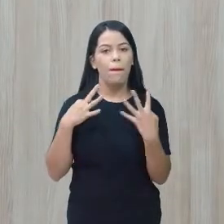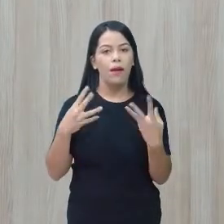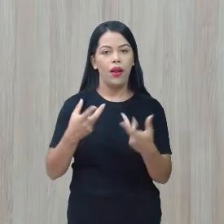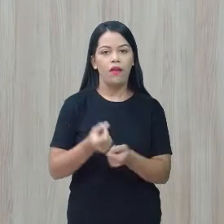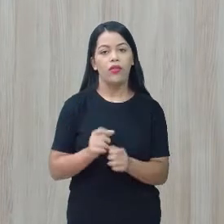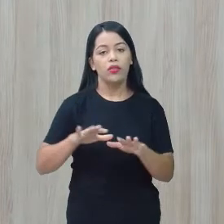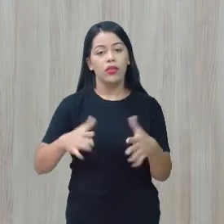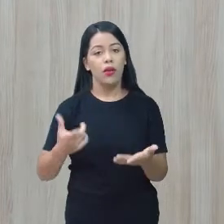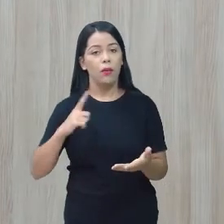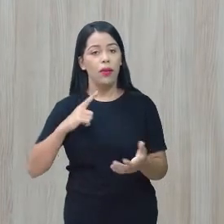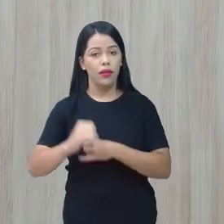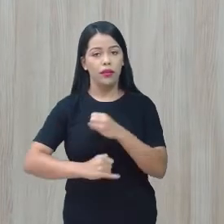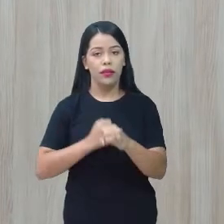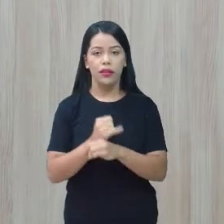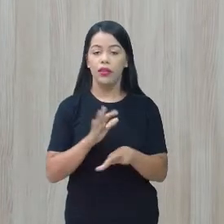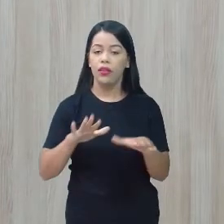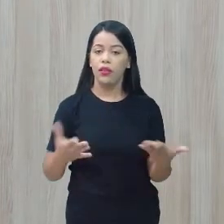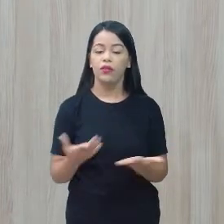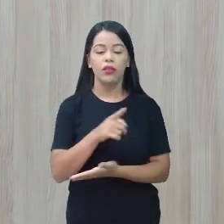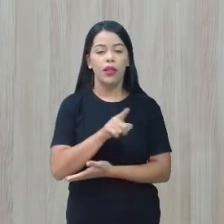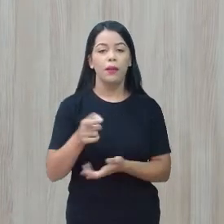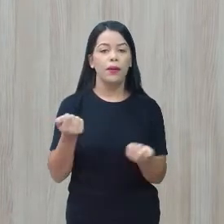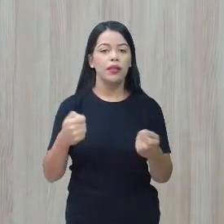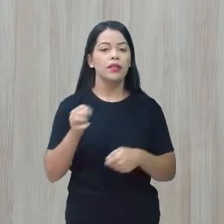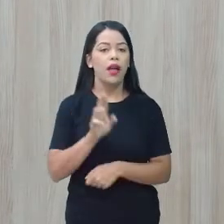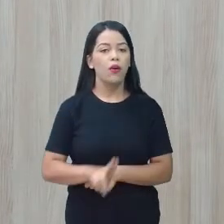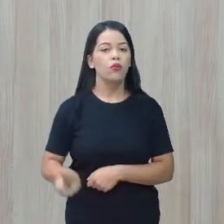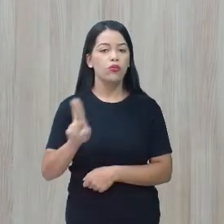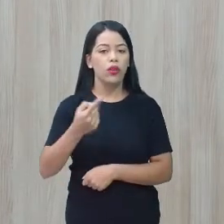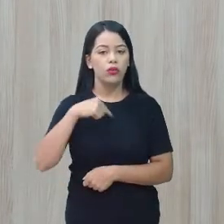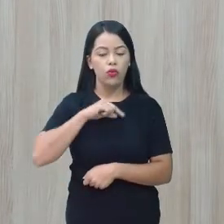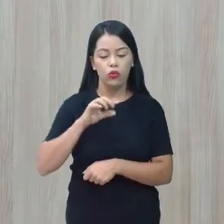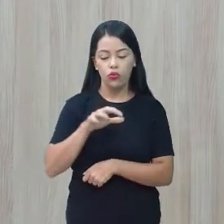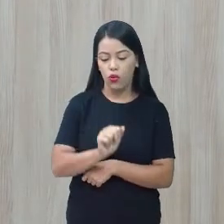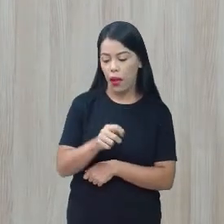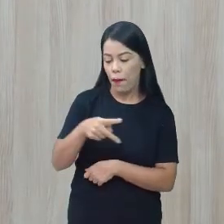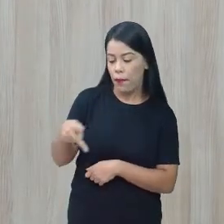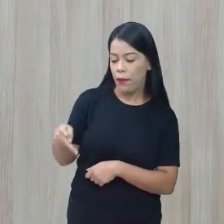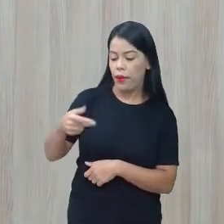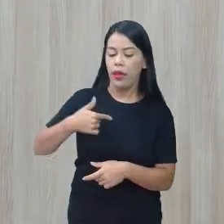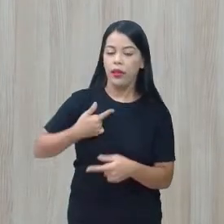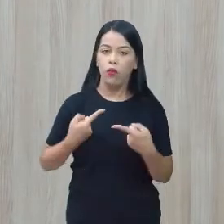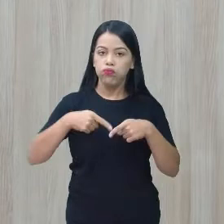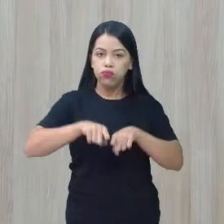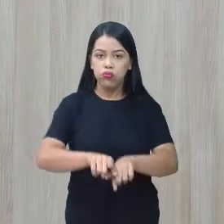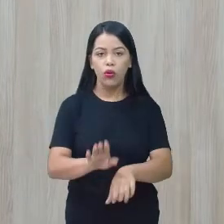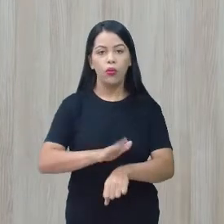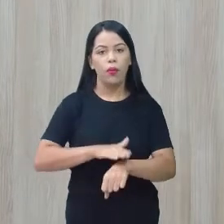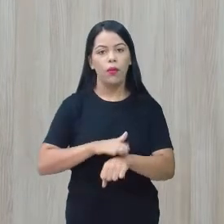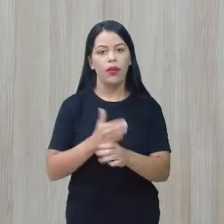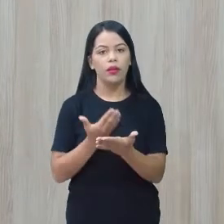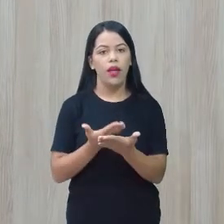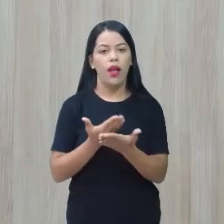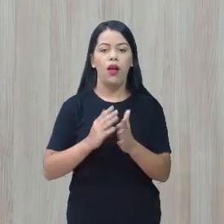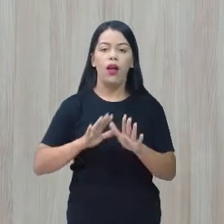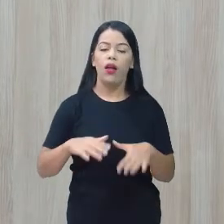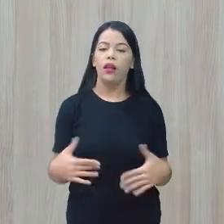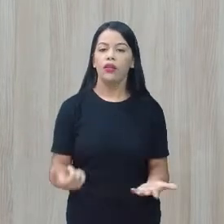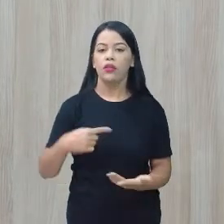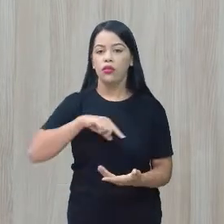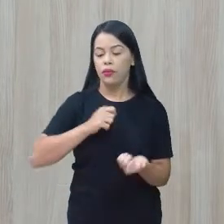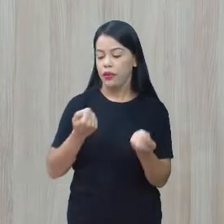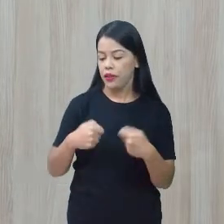vai utilizar o nosso aplicativo, tá certo? Para que isso seja simultâneo, né, no momento da aula, a gente precisa de ajuda. E quem está